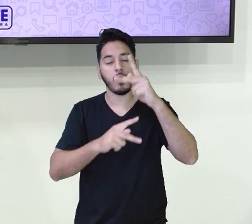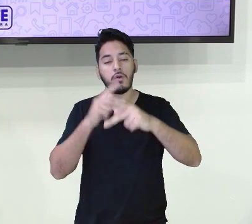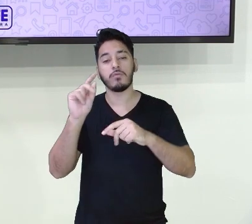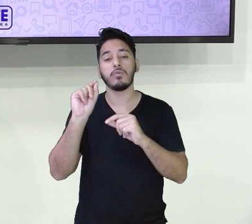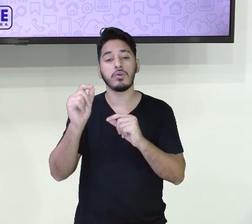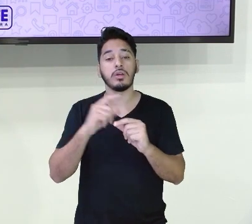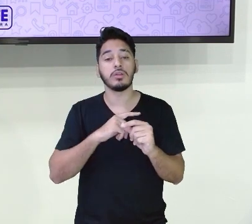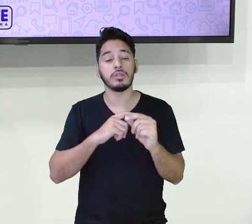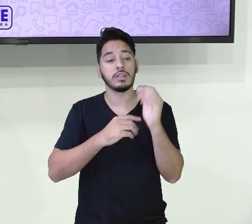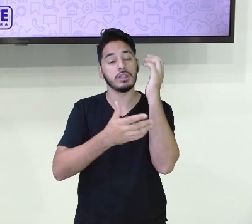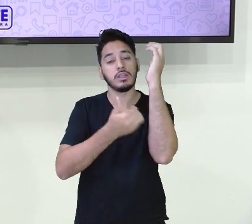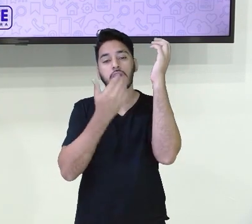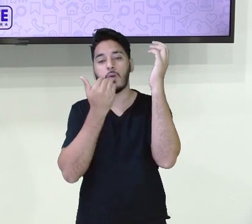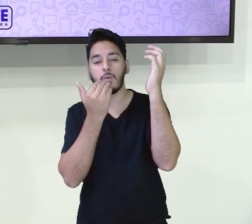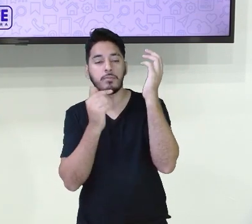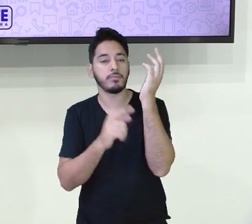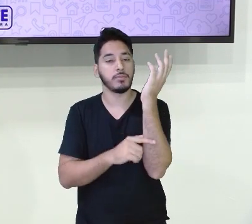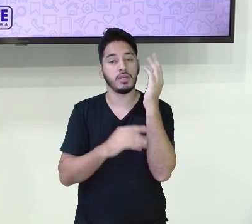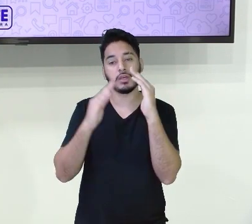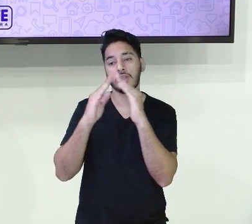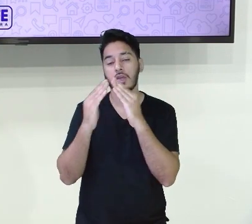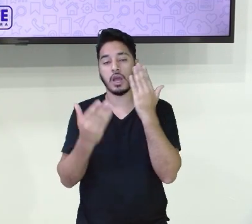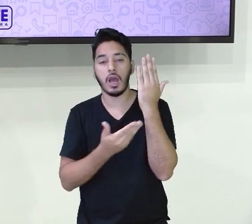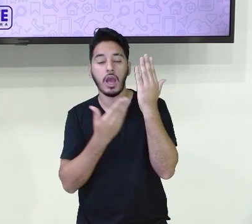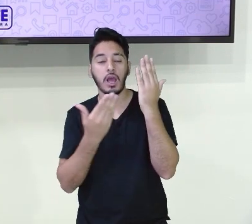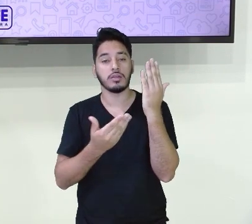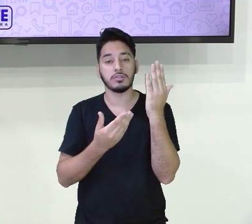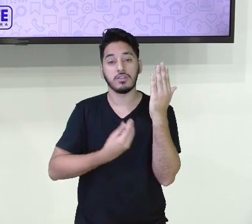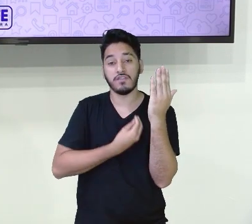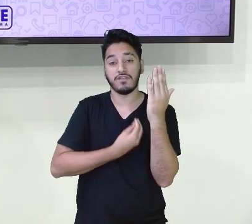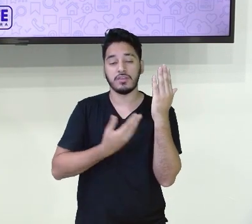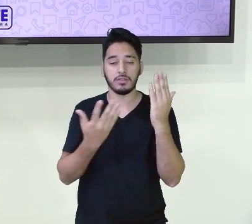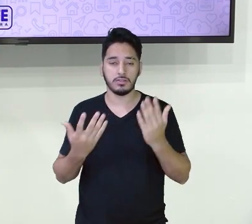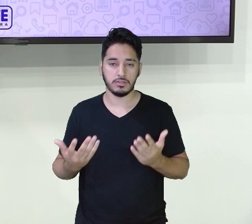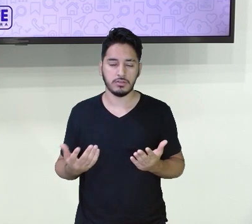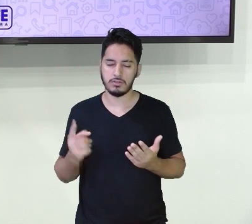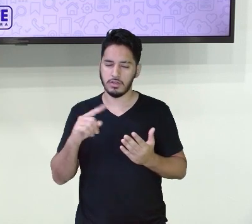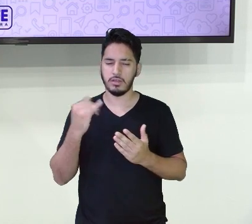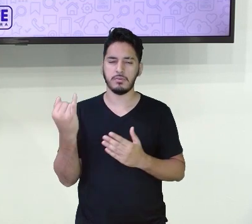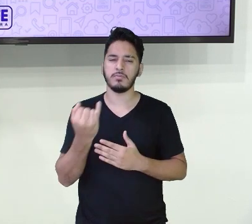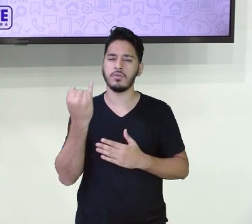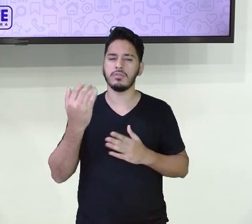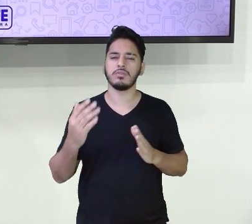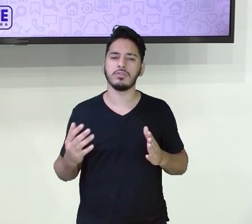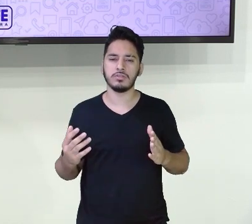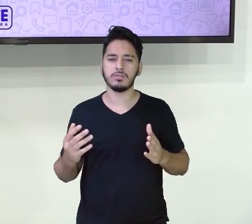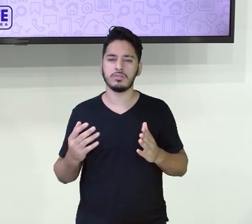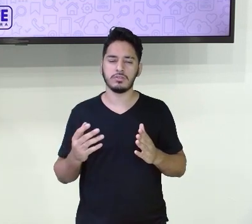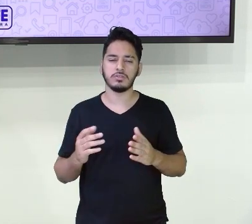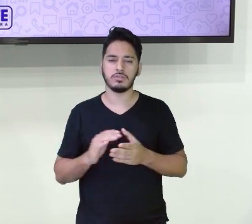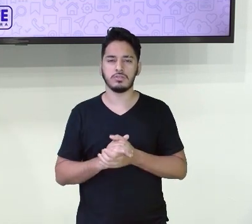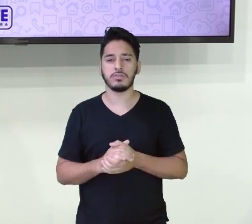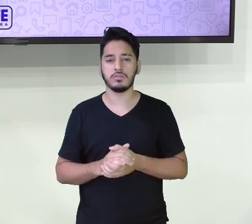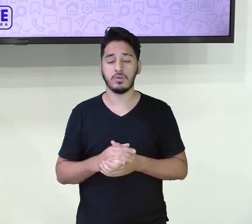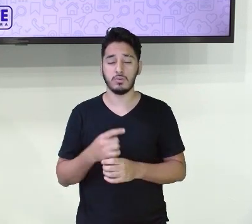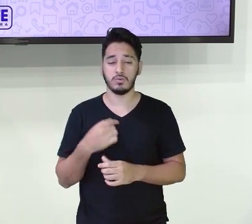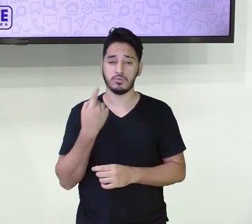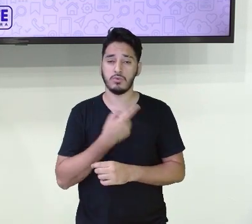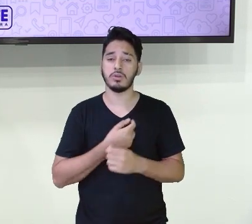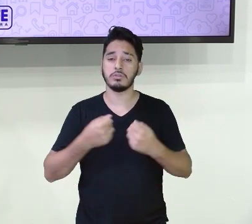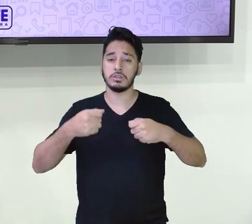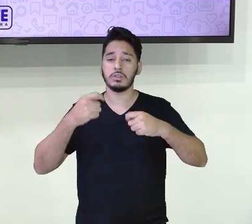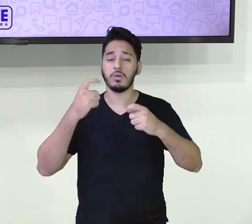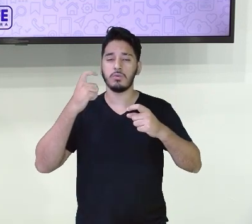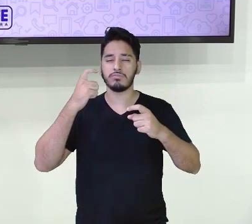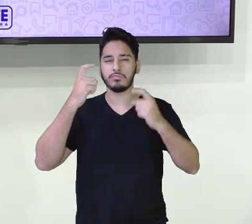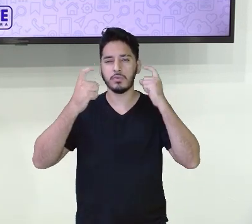retira o seu sustento, né? Isso é muito importante, esse tema, e extremamente atual, né? A gente precisa ter muito cuidado com